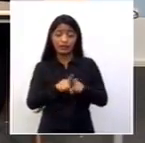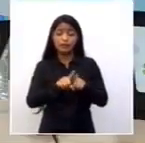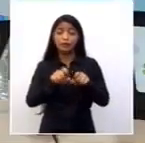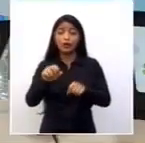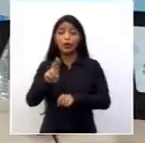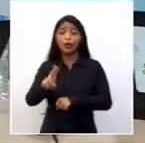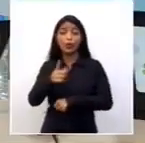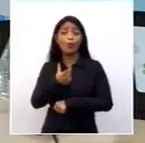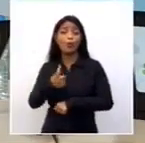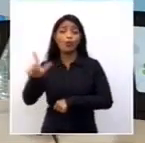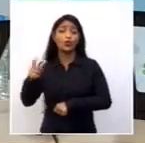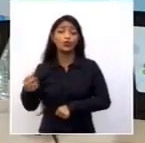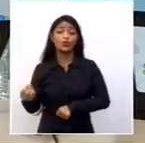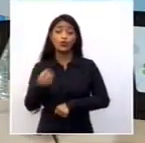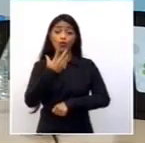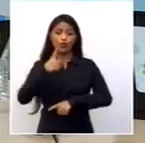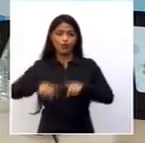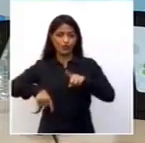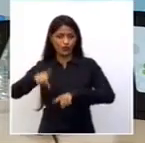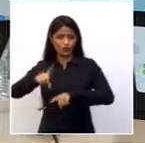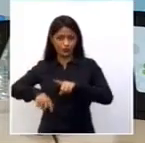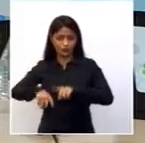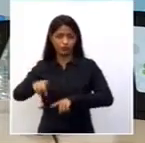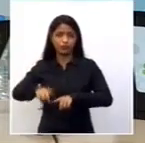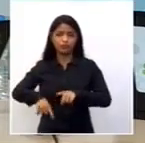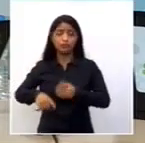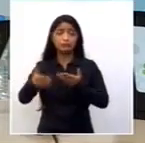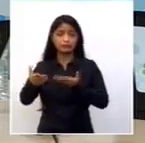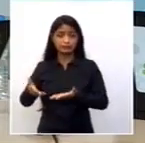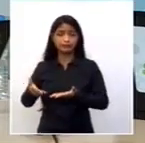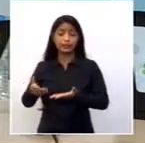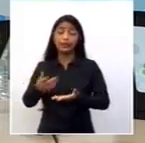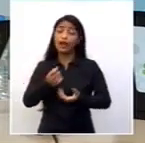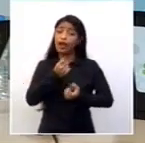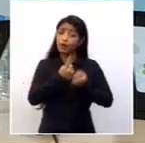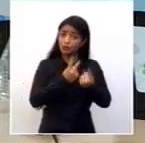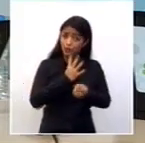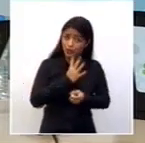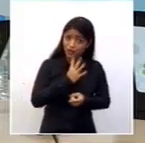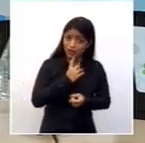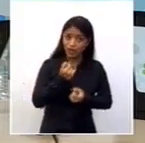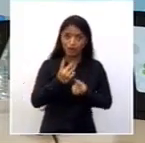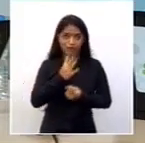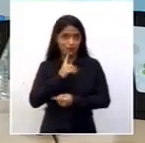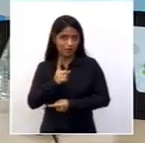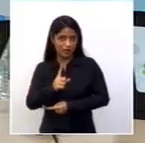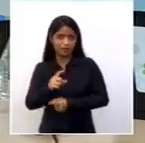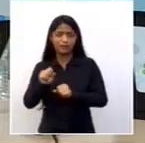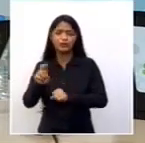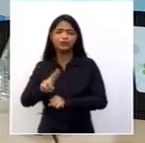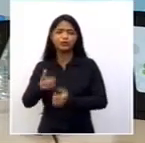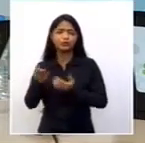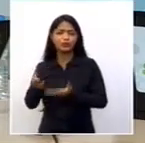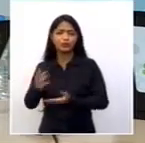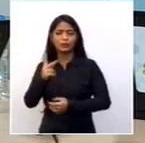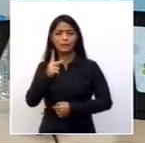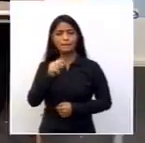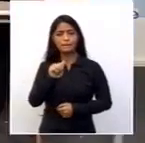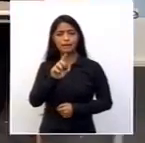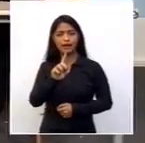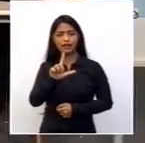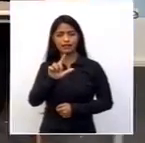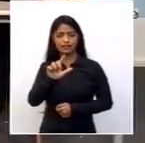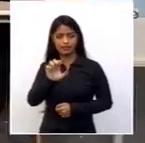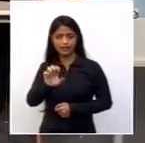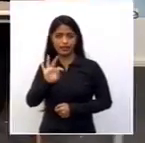alguns já podem conhecer, mas é uma ferramenta muito interessante que é o Padlet. Quer falar um pouquinho, Letícia,